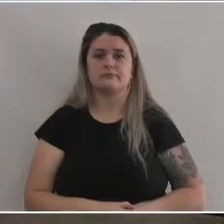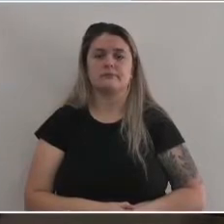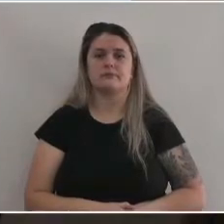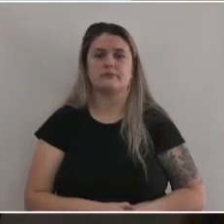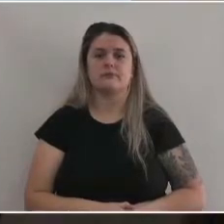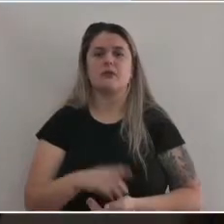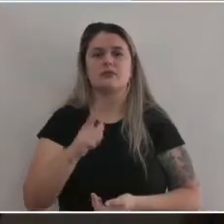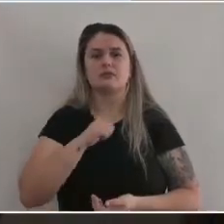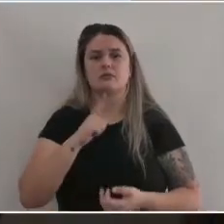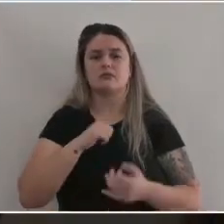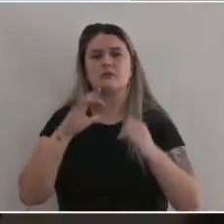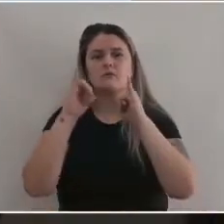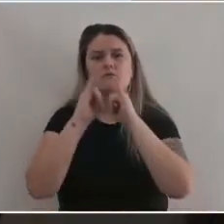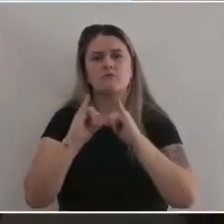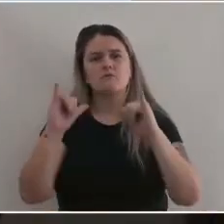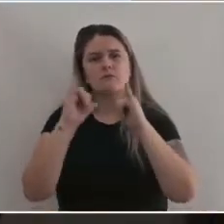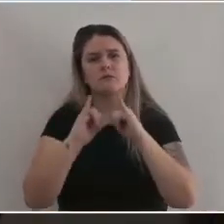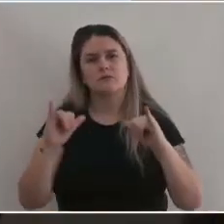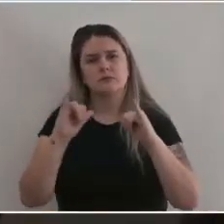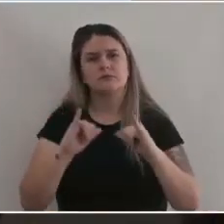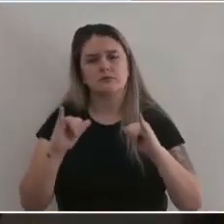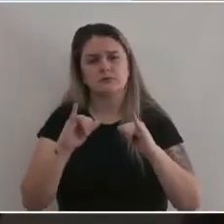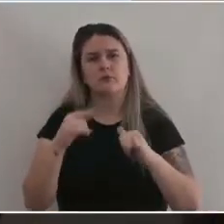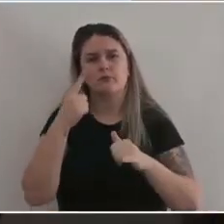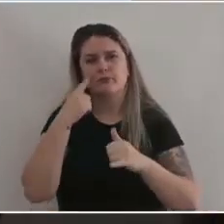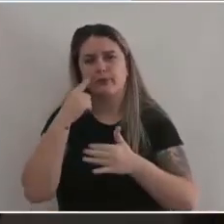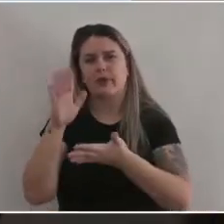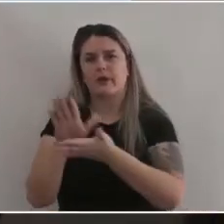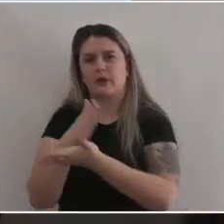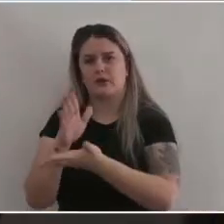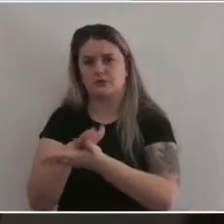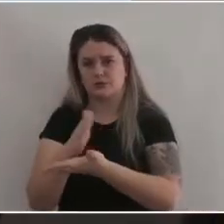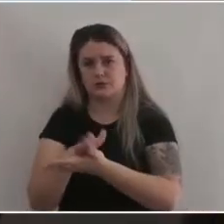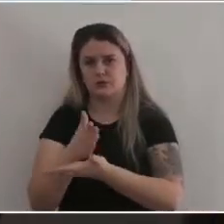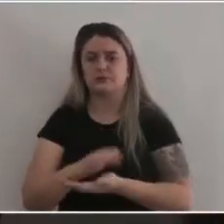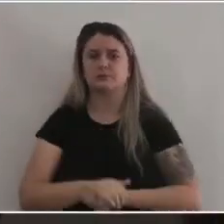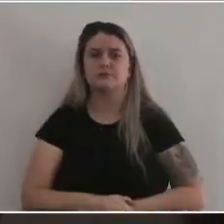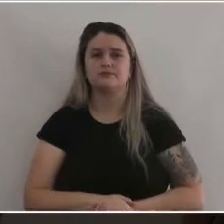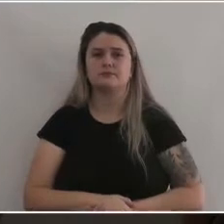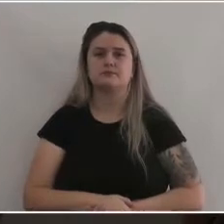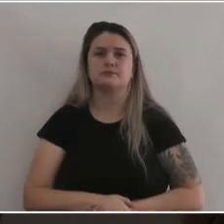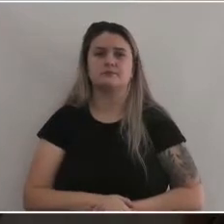Aqui algumas informações referente às despesas.